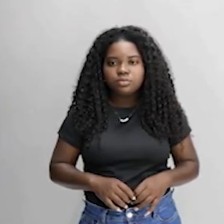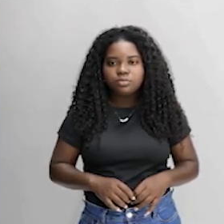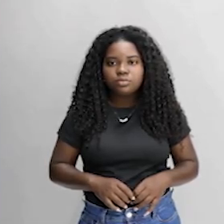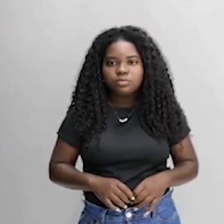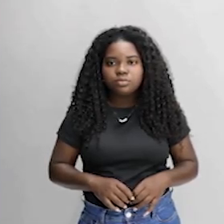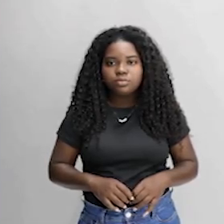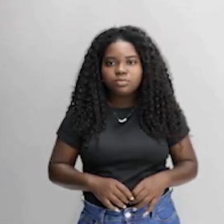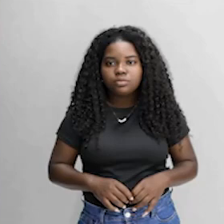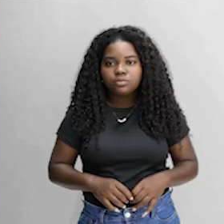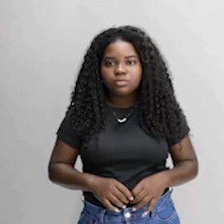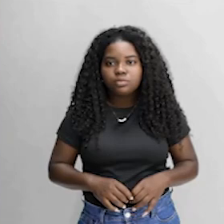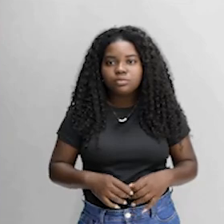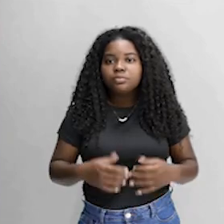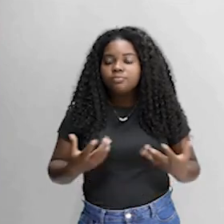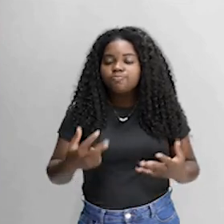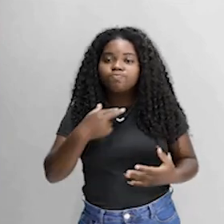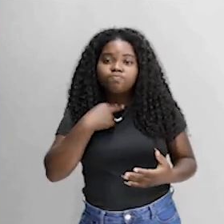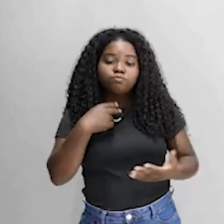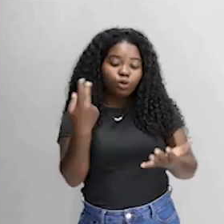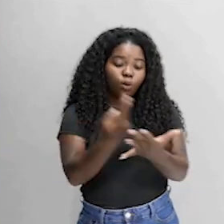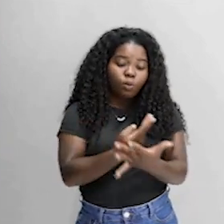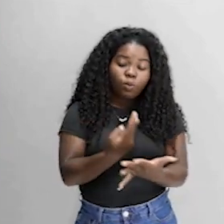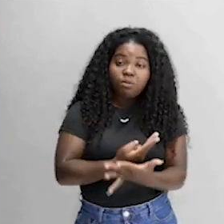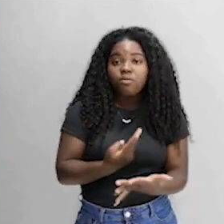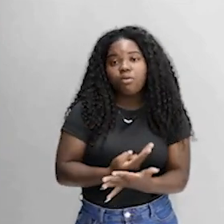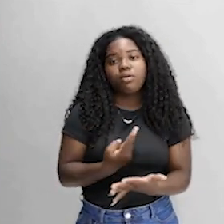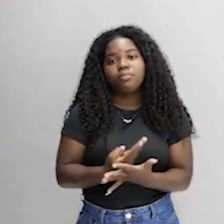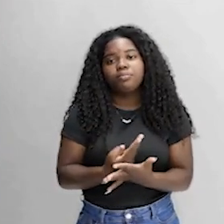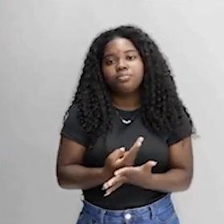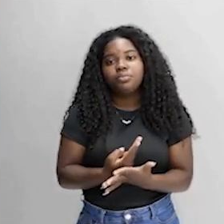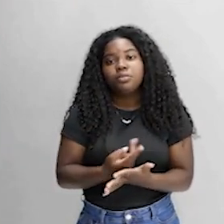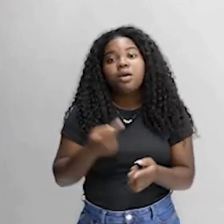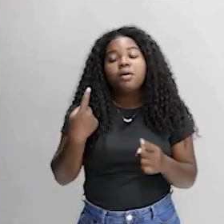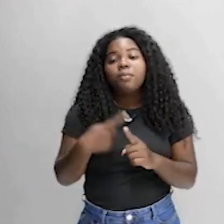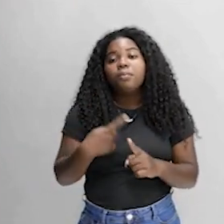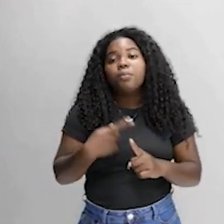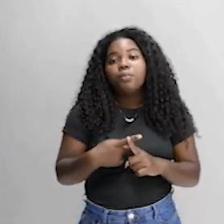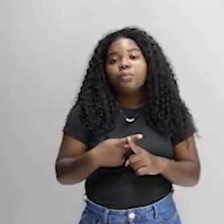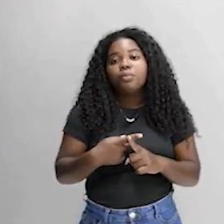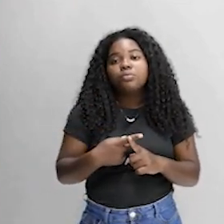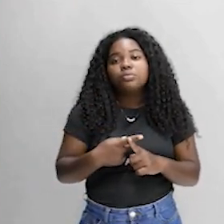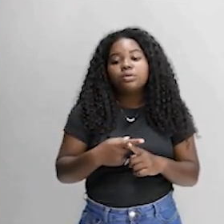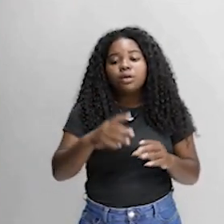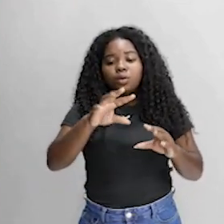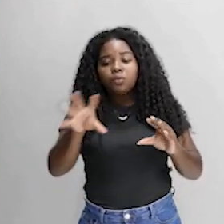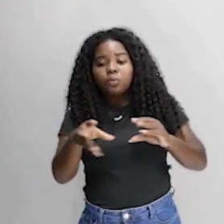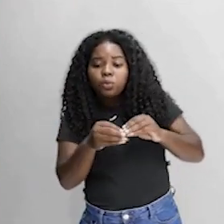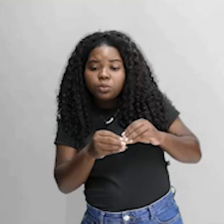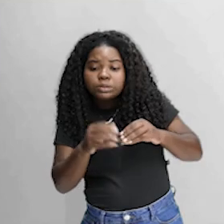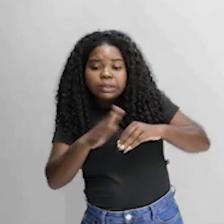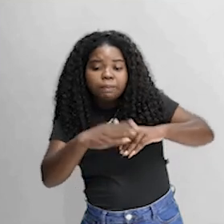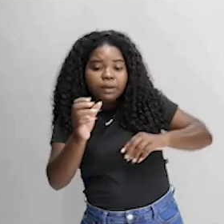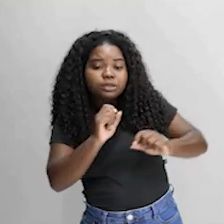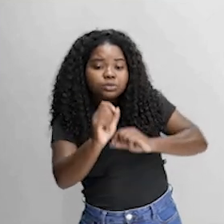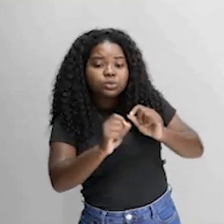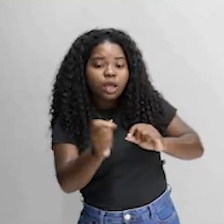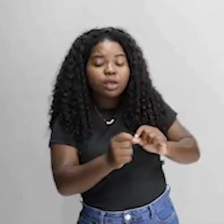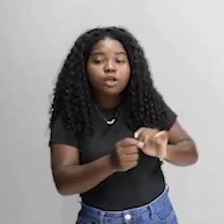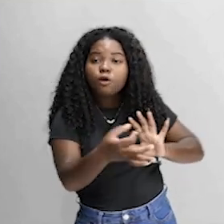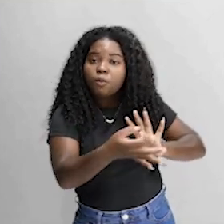Olha só, eu não posso cometer este erro aqui, ó. Porque senão eu vou concluir mais do que eu